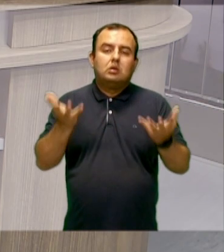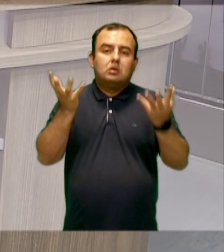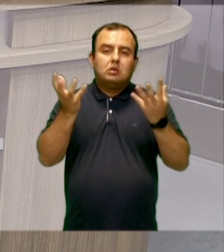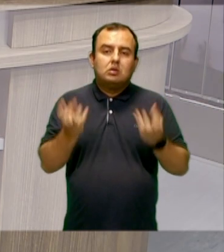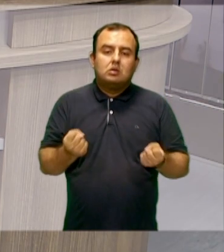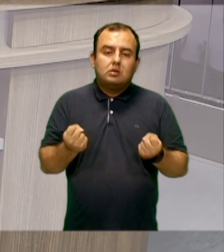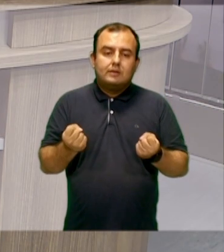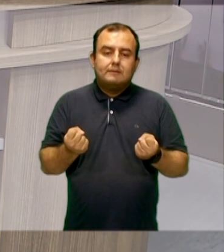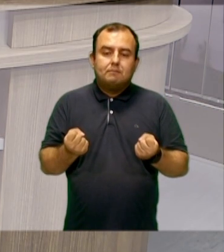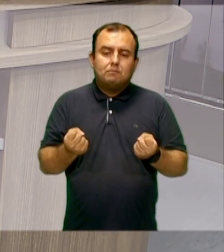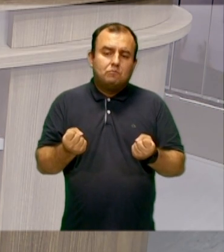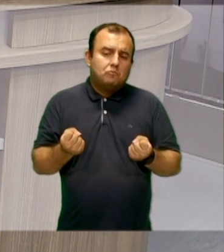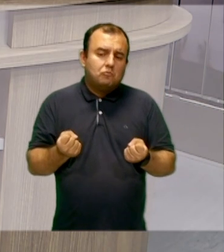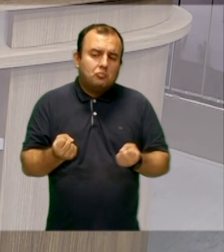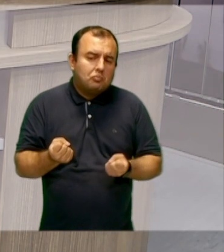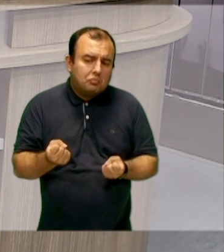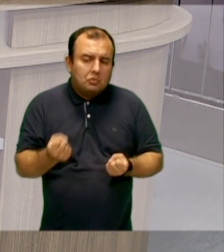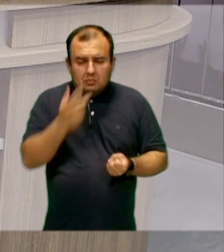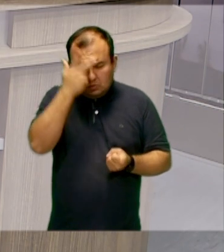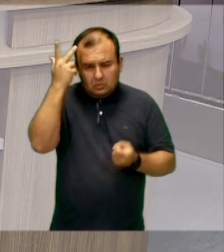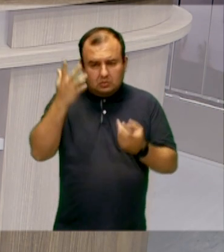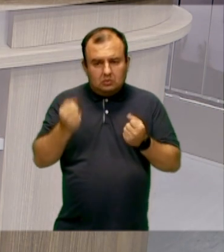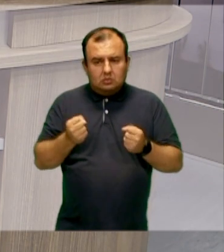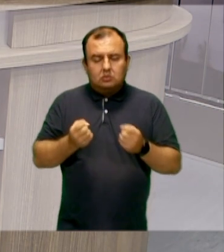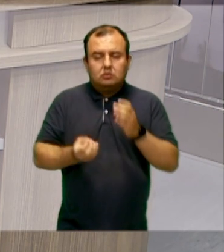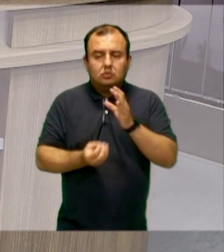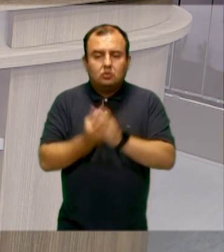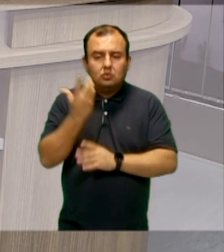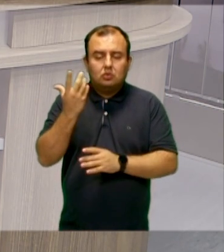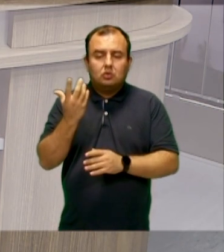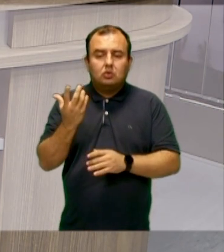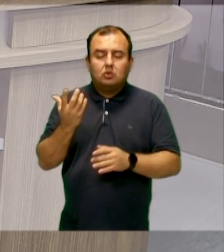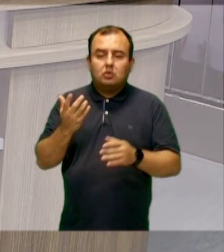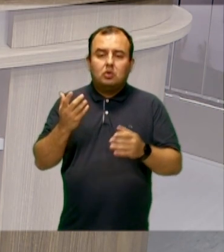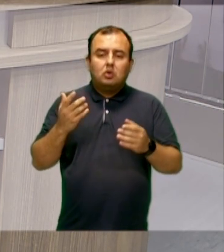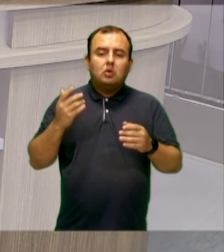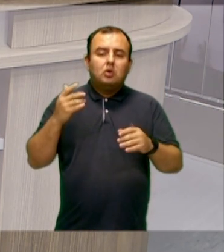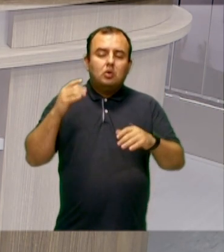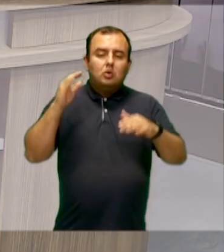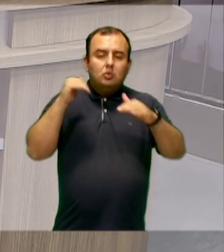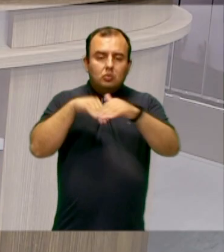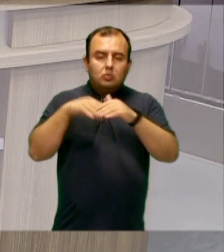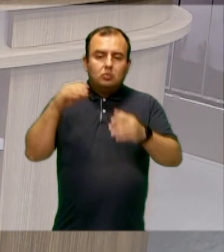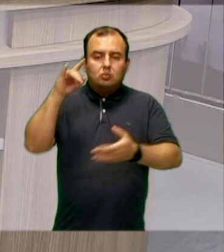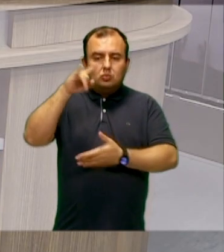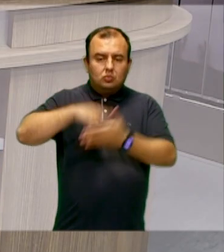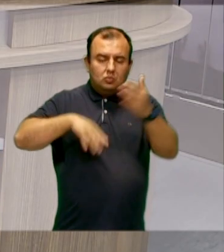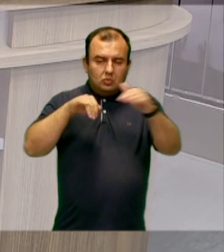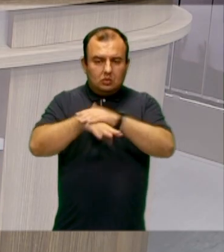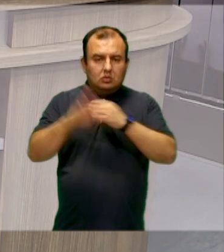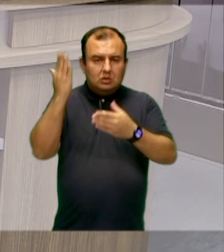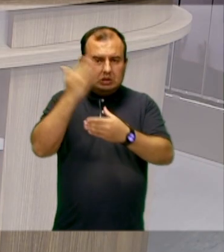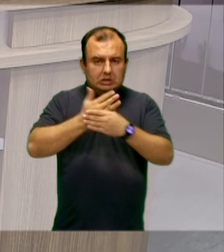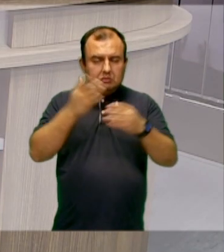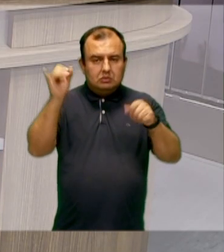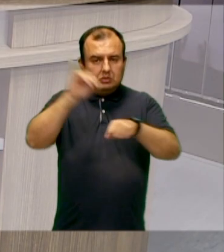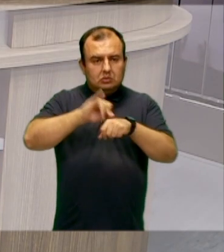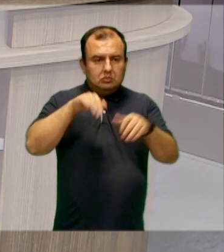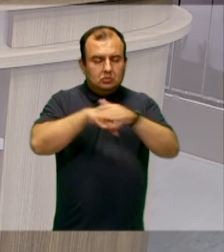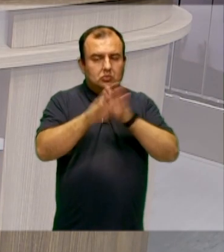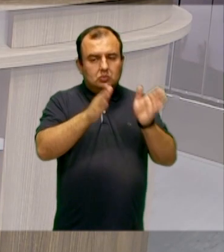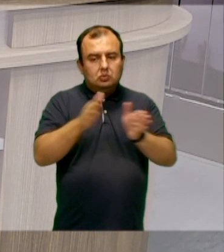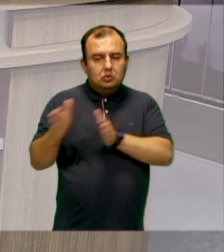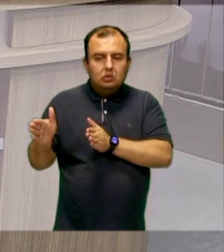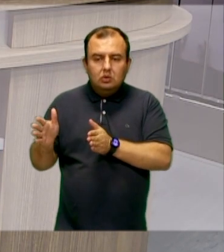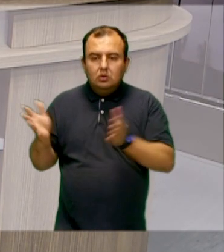assumiu, vamos assim dizer. Foi se criado o arquivo central, levou algumas coisas para lá, o que está lá está organizado. Então hoje a